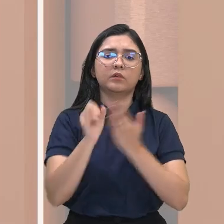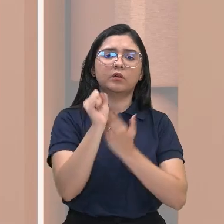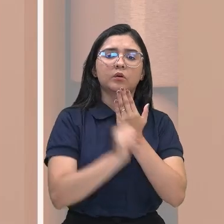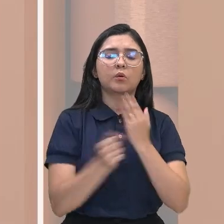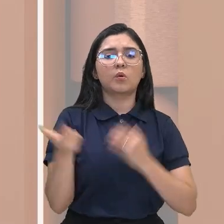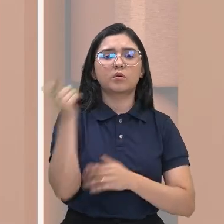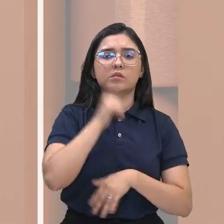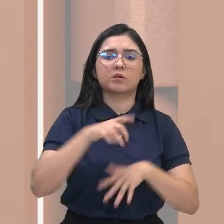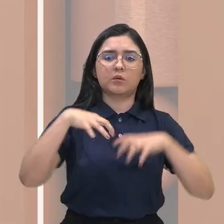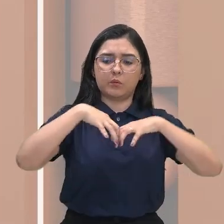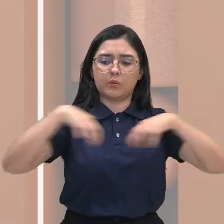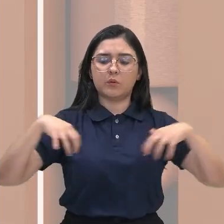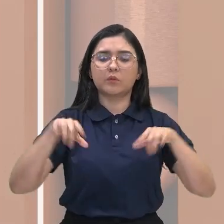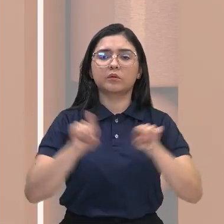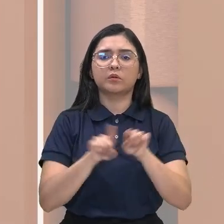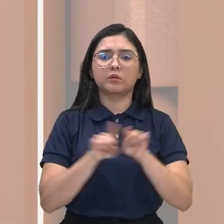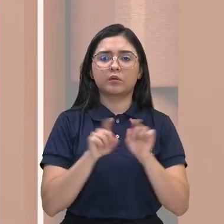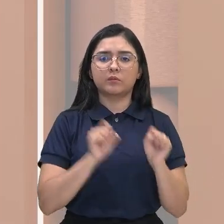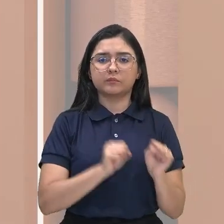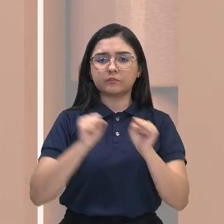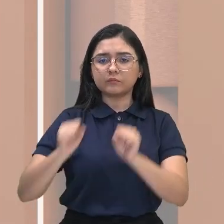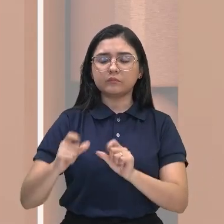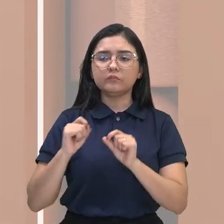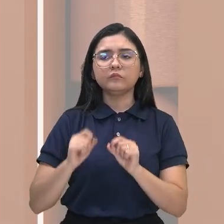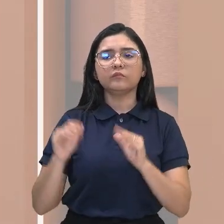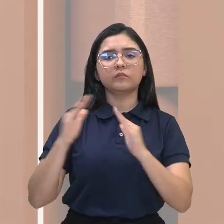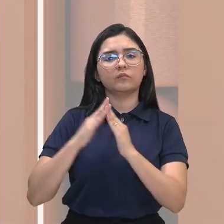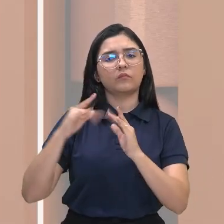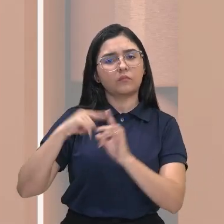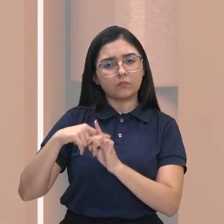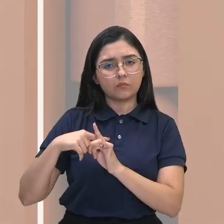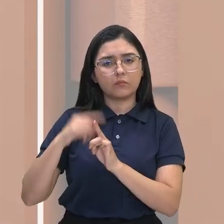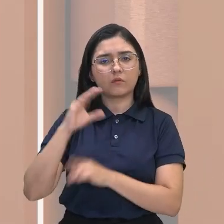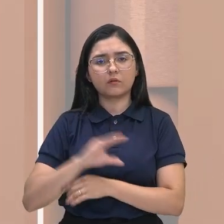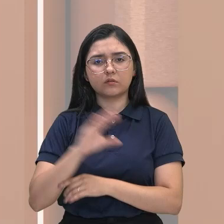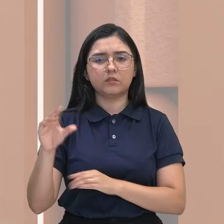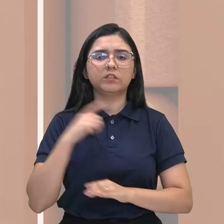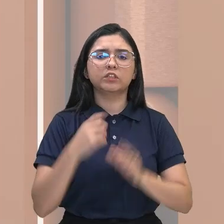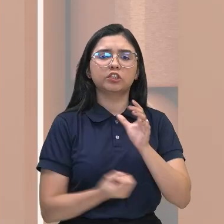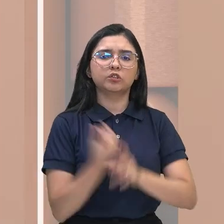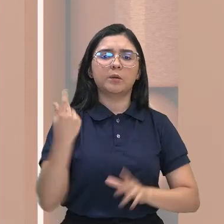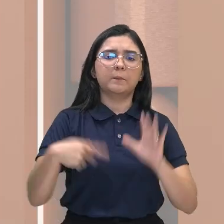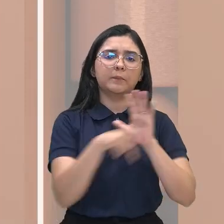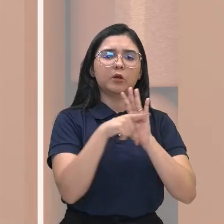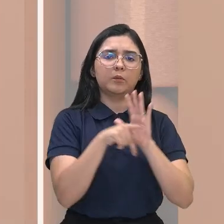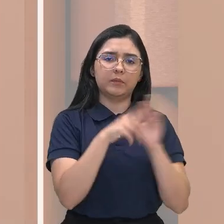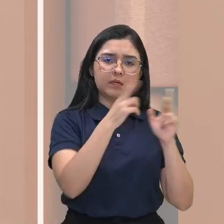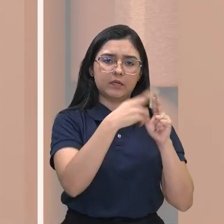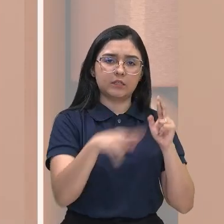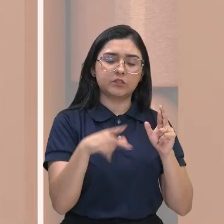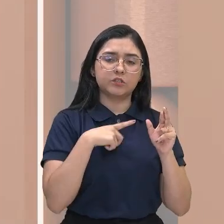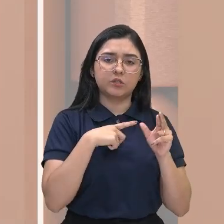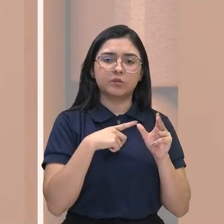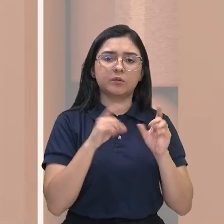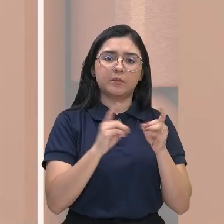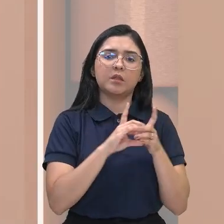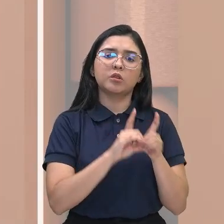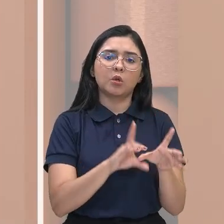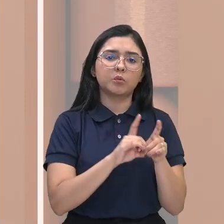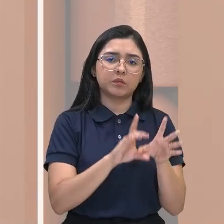romper com a autonomia e autoridade da Igreja Católica e fundar a sua própria doutrina, que viria a ser uma doutrina de